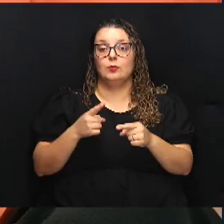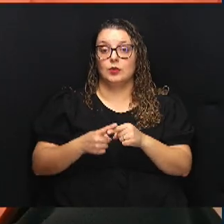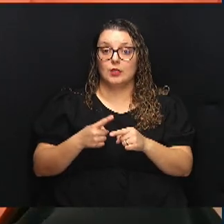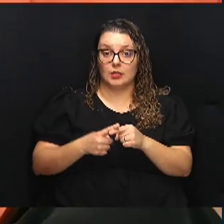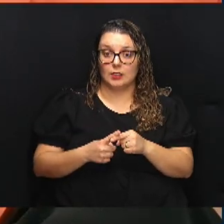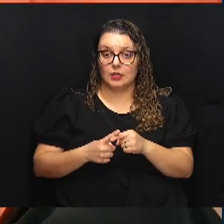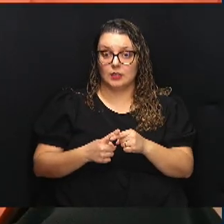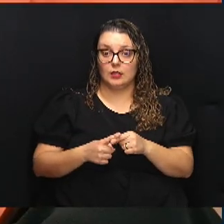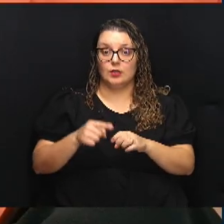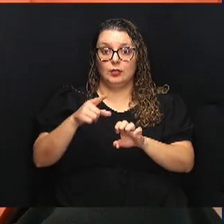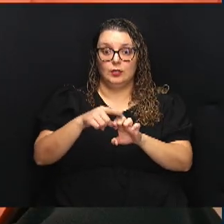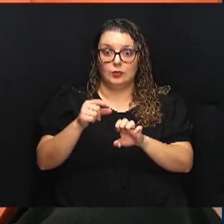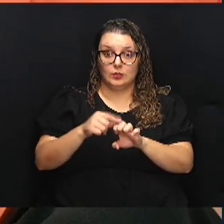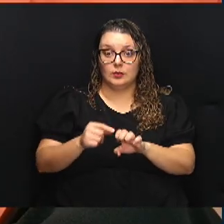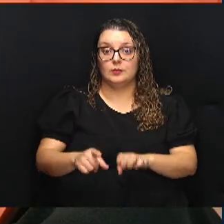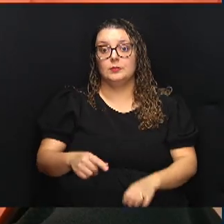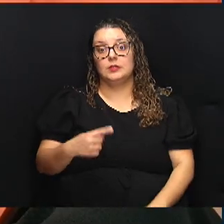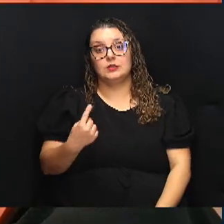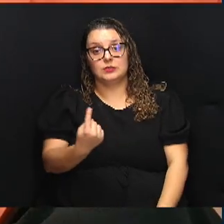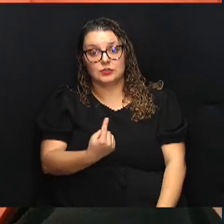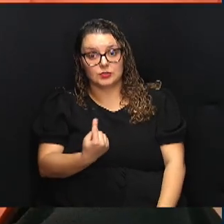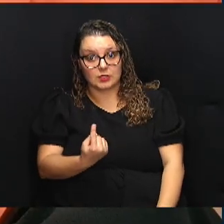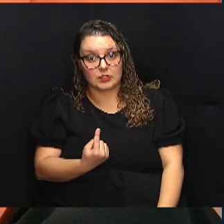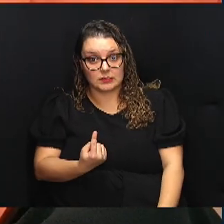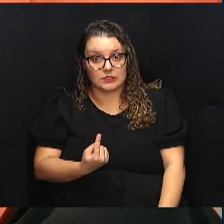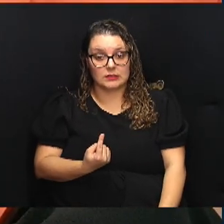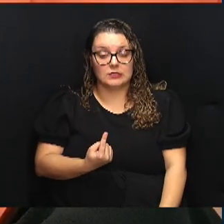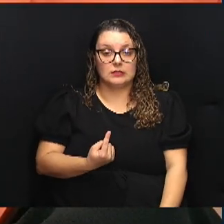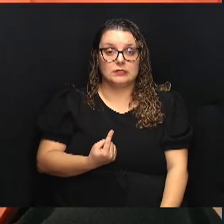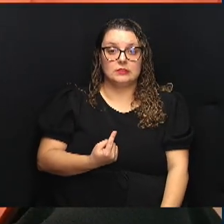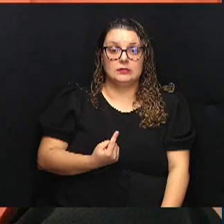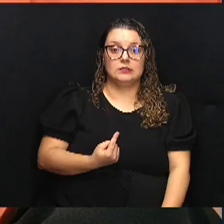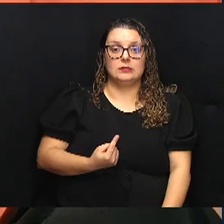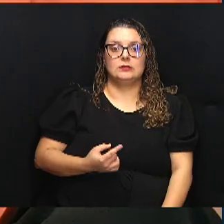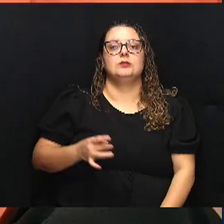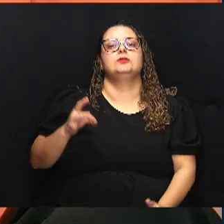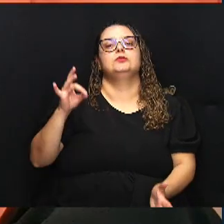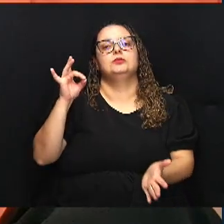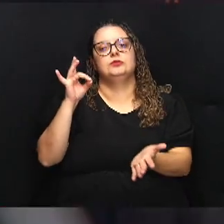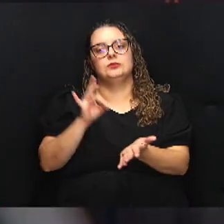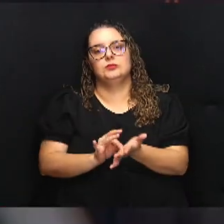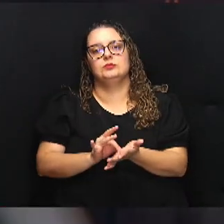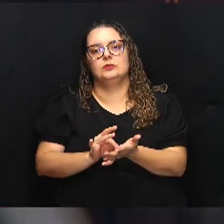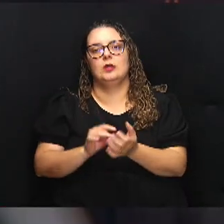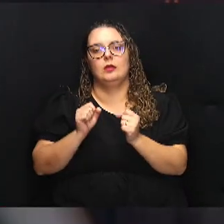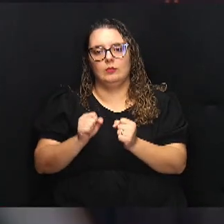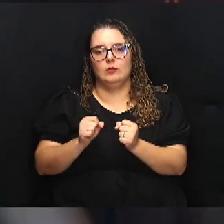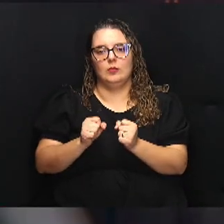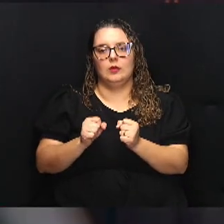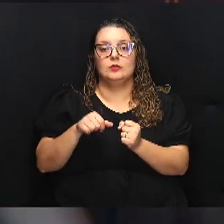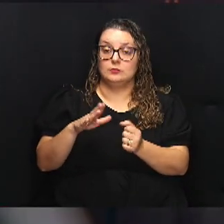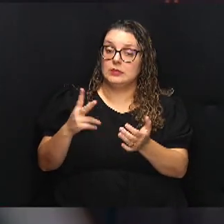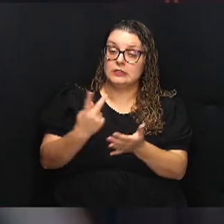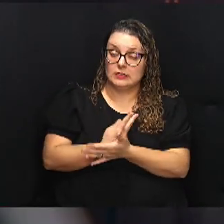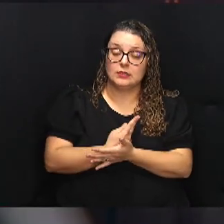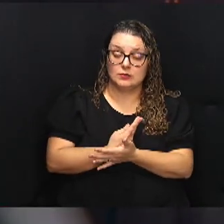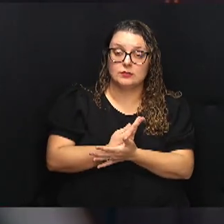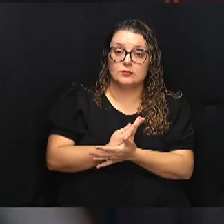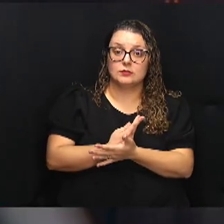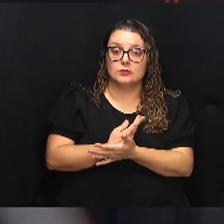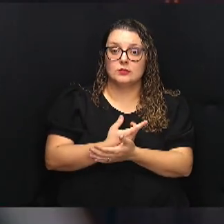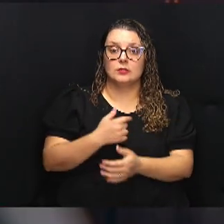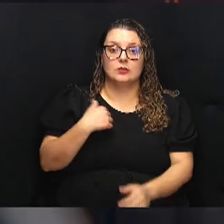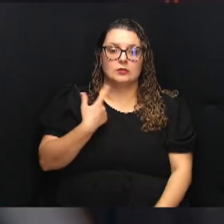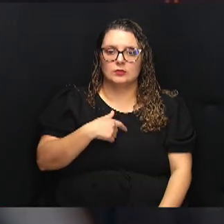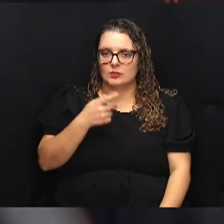o empreender sozinha, ele de fato você pode cometer mais erros, né? A gente